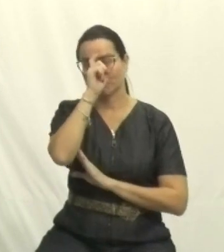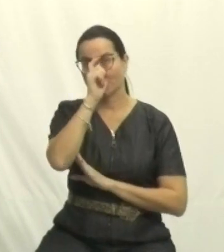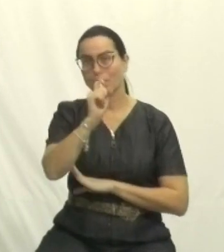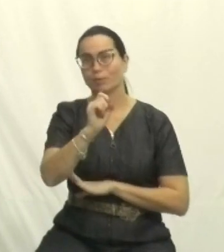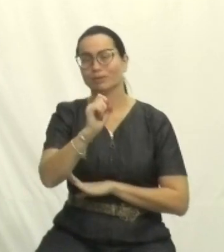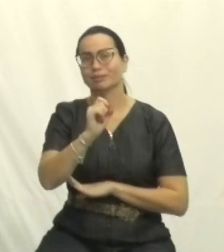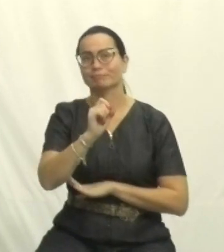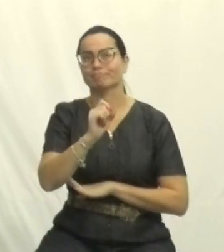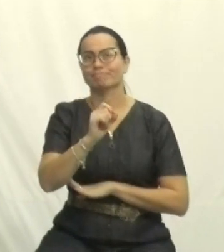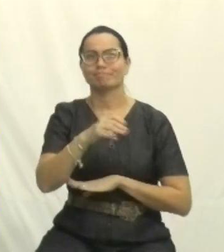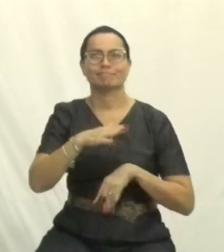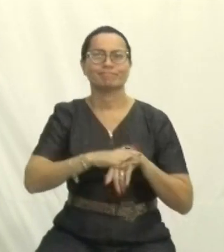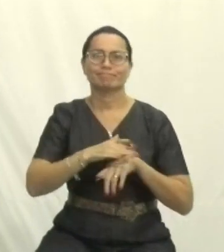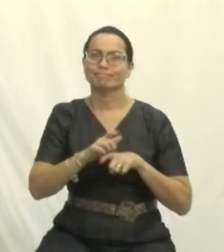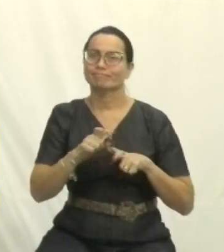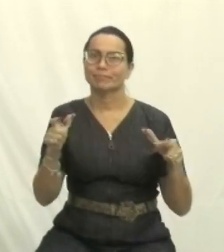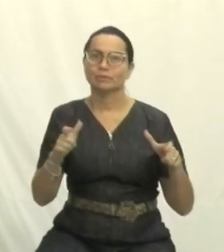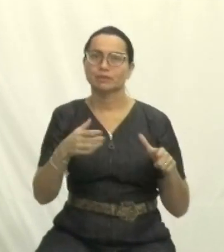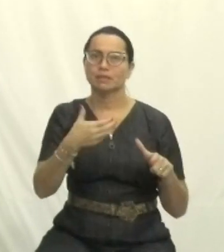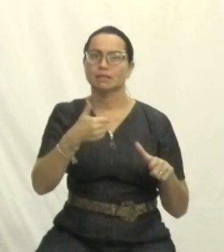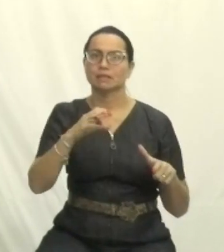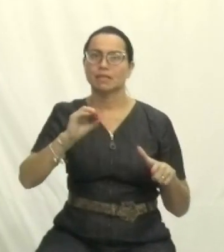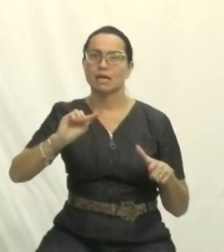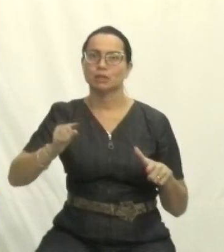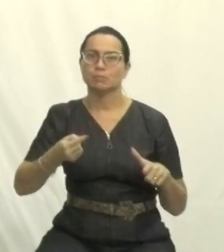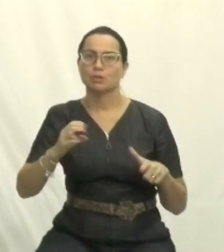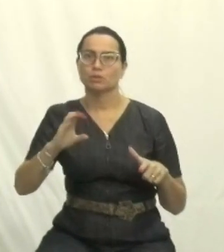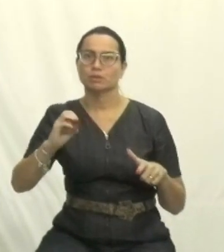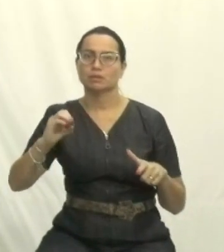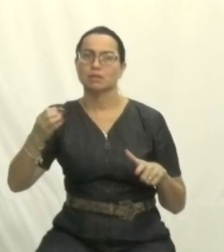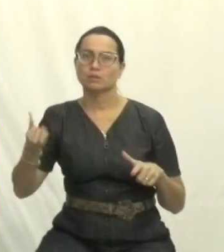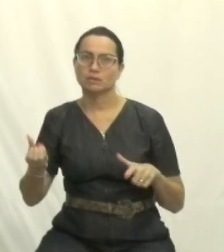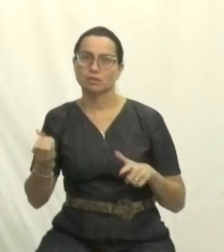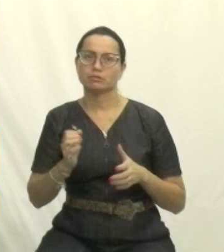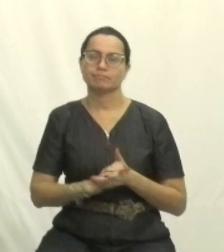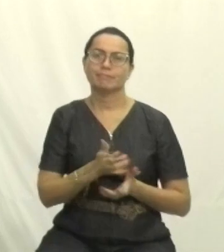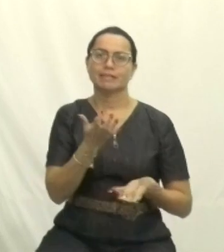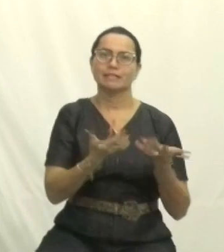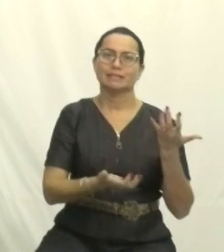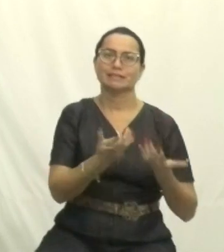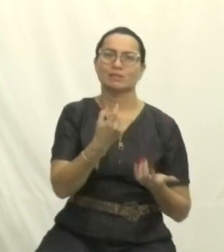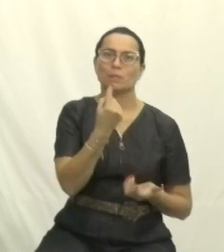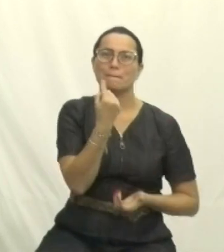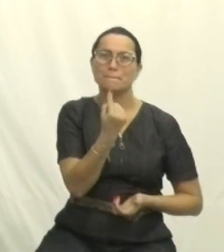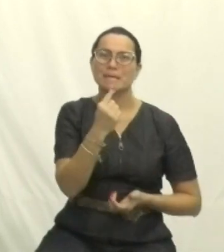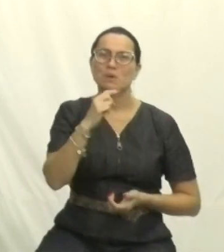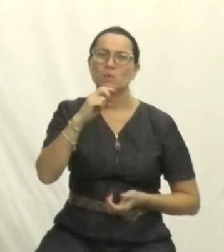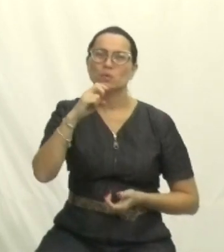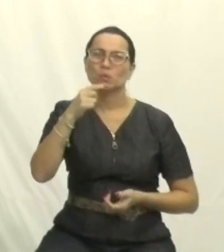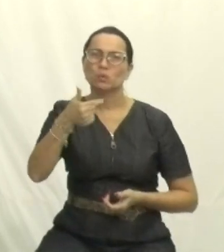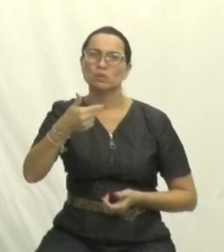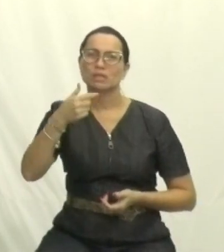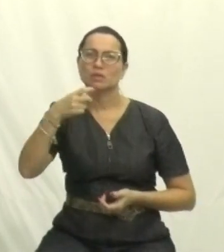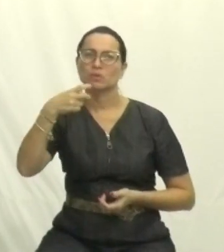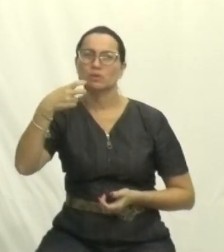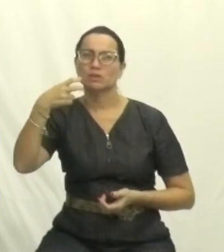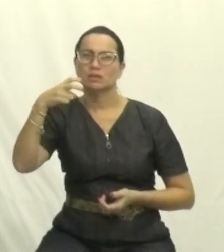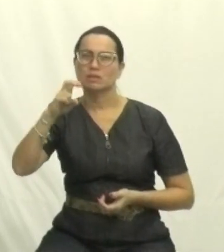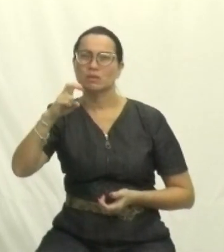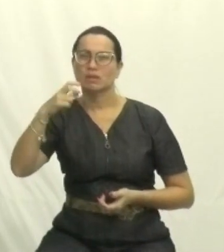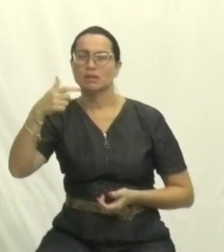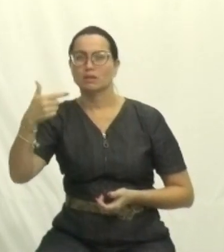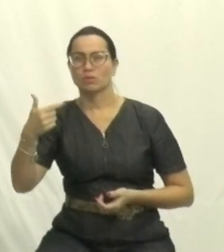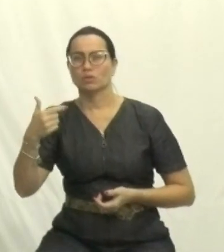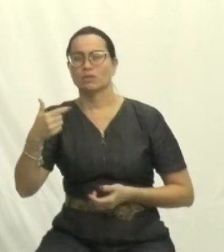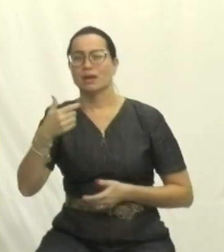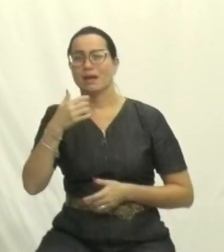diariamente. Os incêndios, 1.252, trazendo por números de incêndios diários, né, dá mais de 3 incêndios por